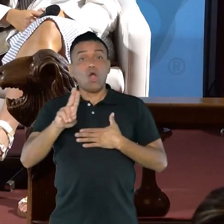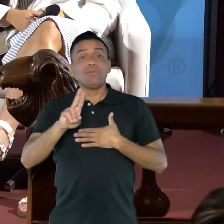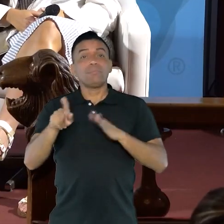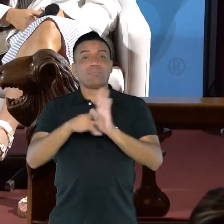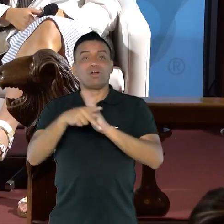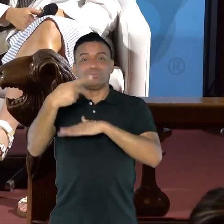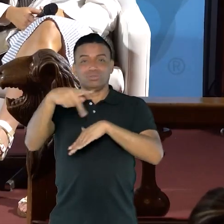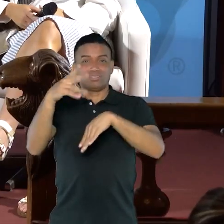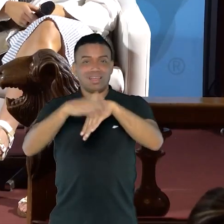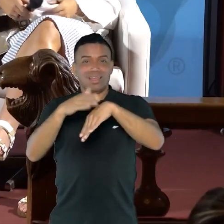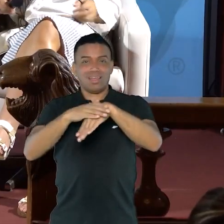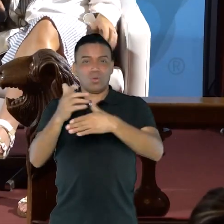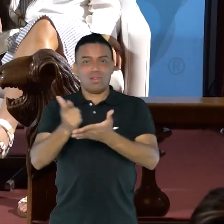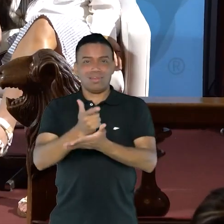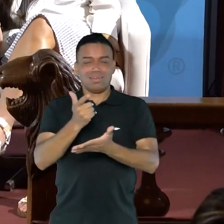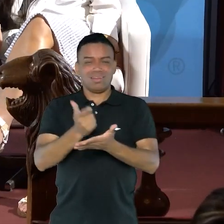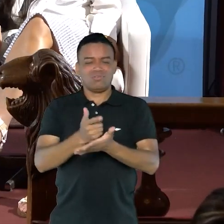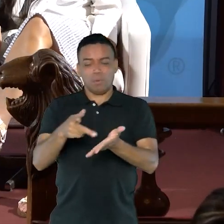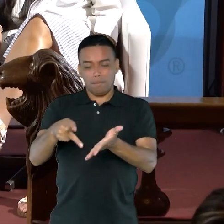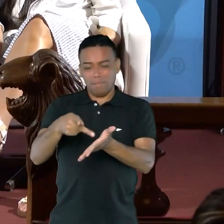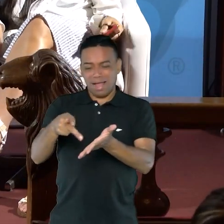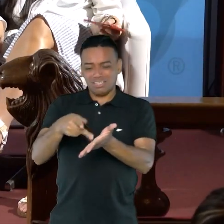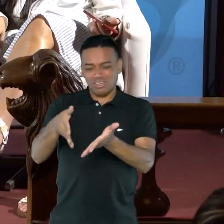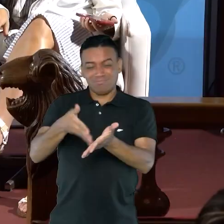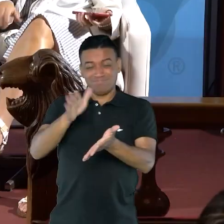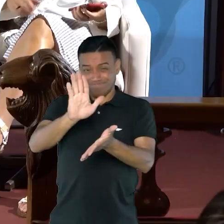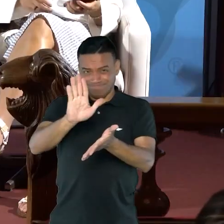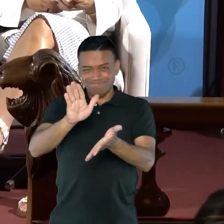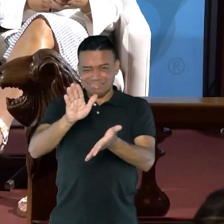livro. Eu me perdi na página aqui.